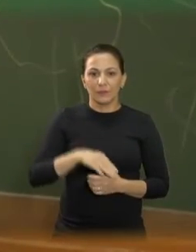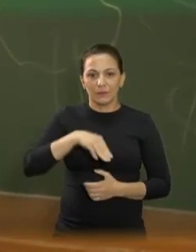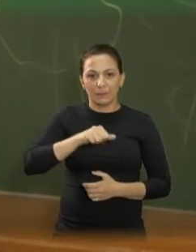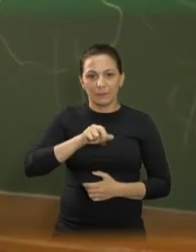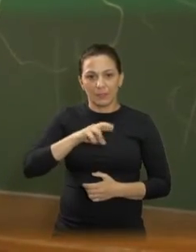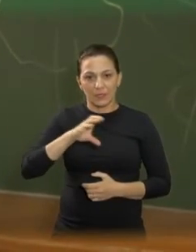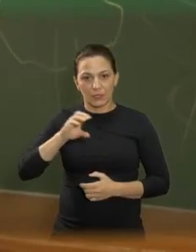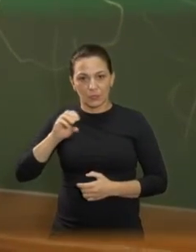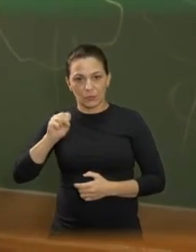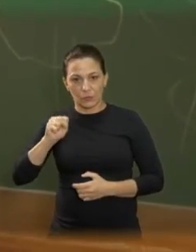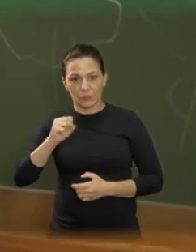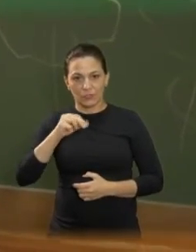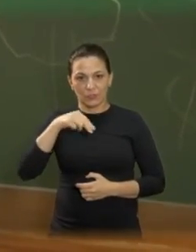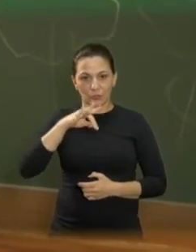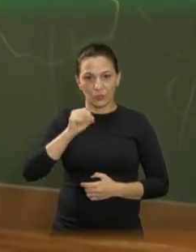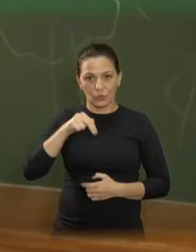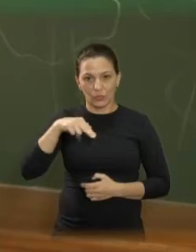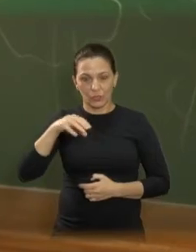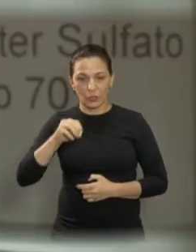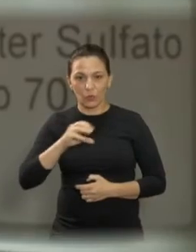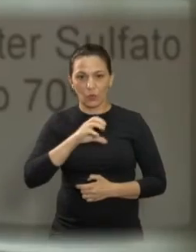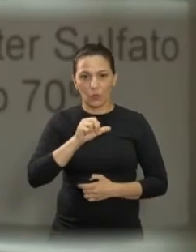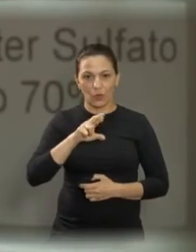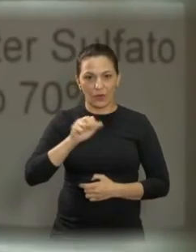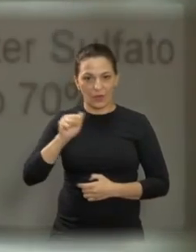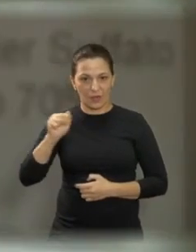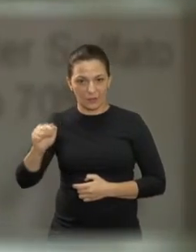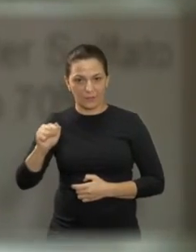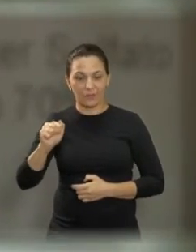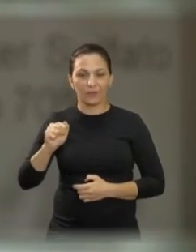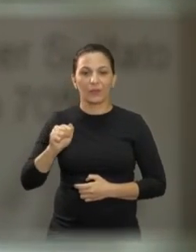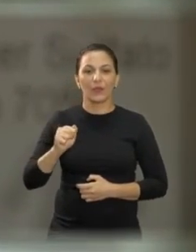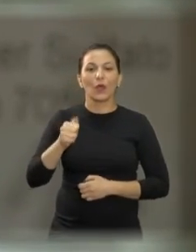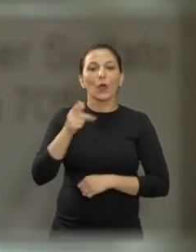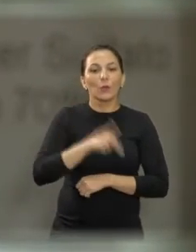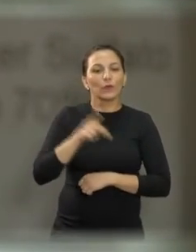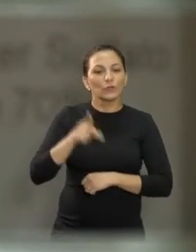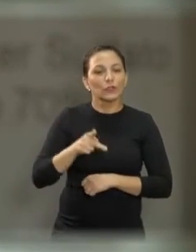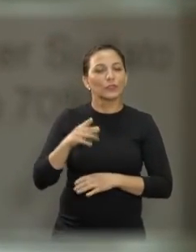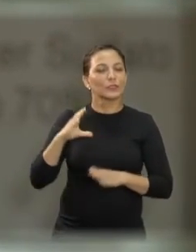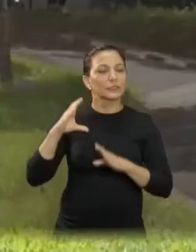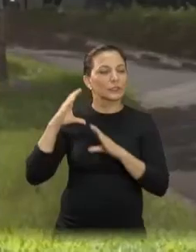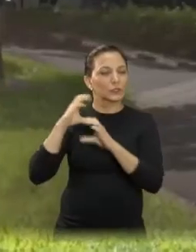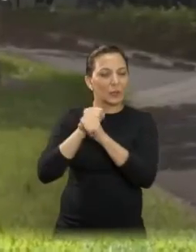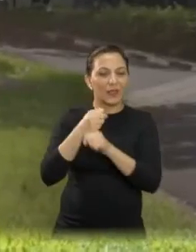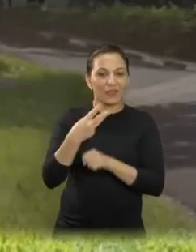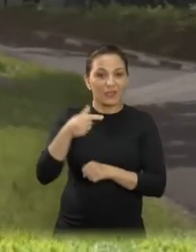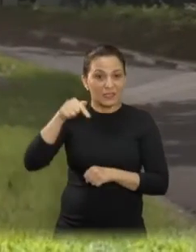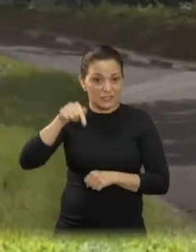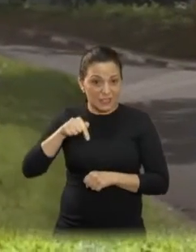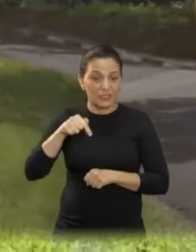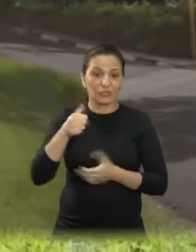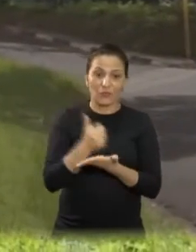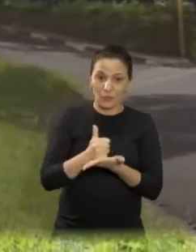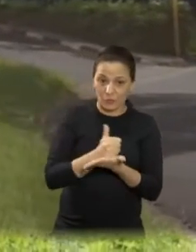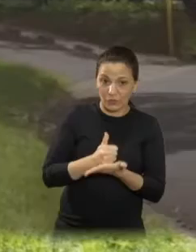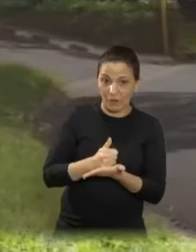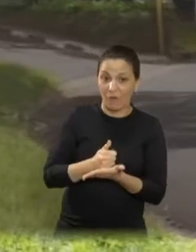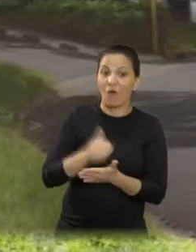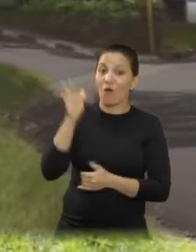Marcos Antônio Correia, professor. É farmacêutico há 37 anos. Só na Faculdade de